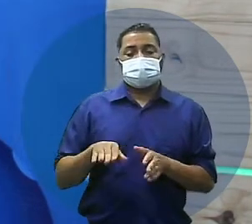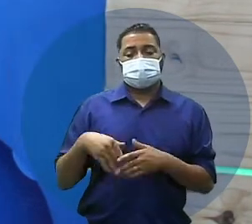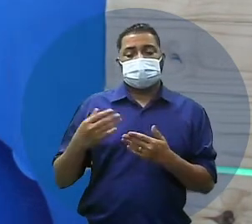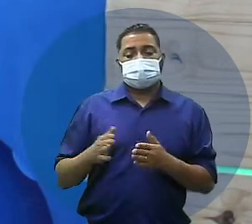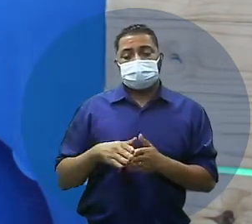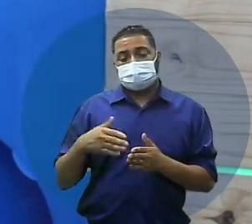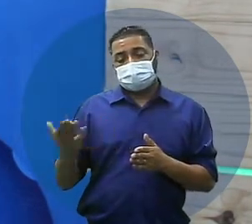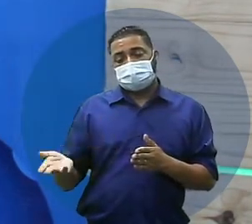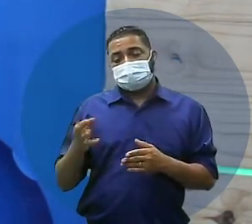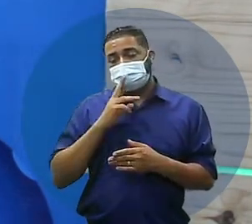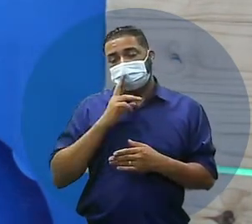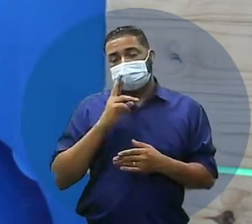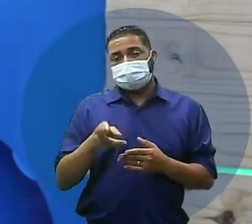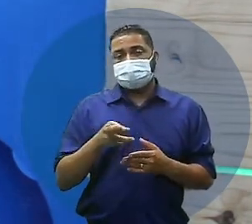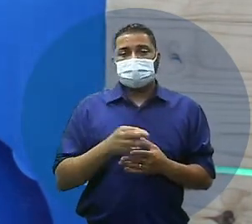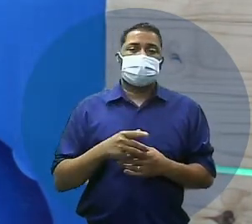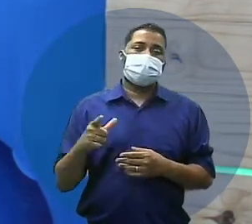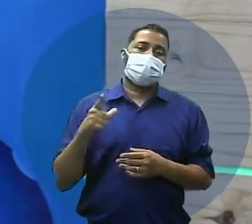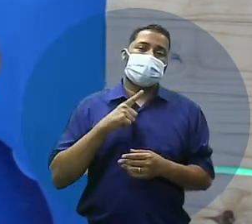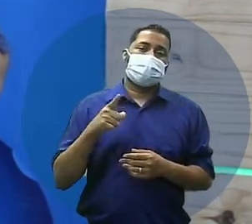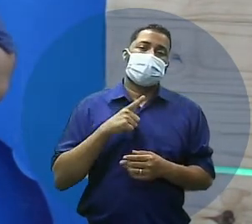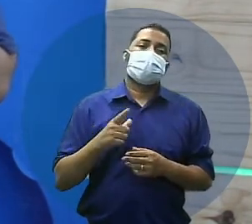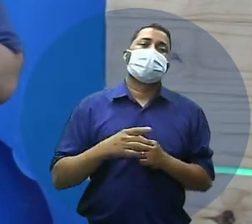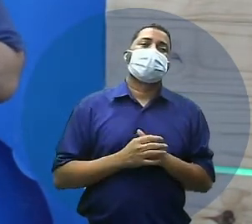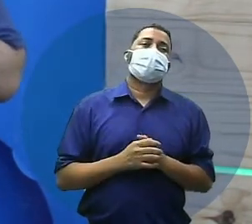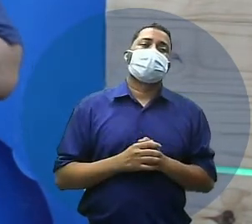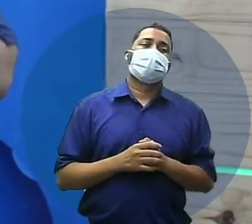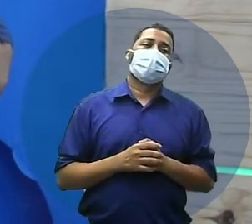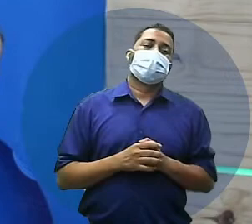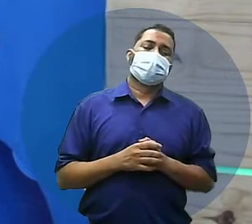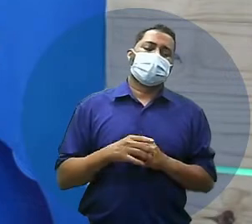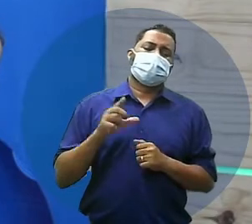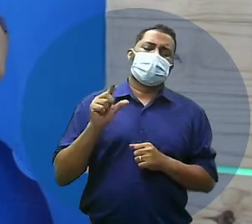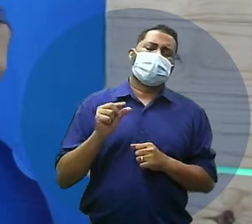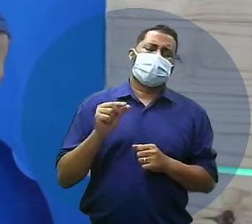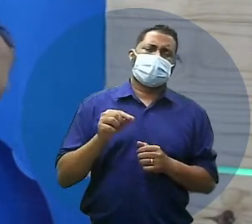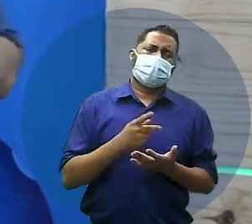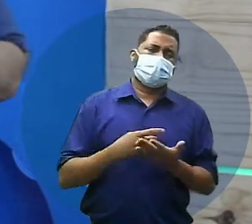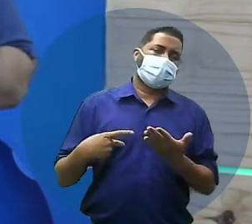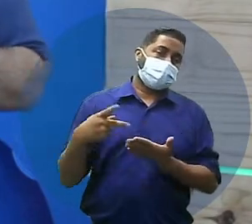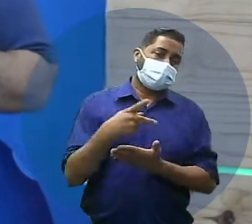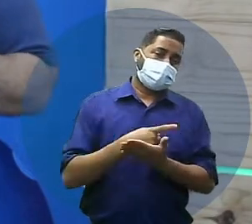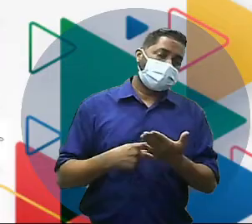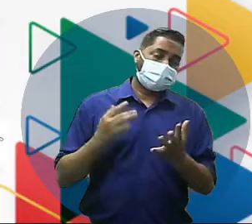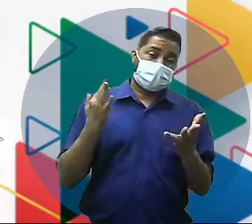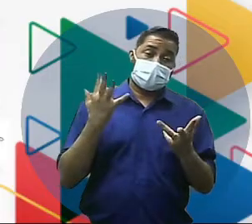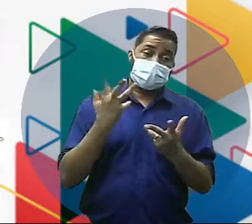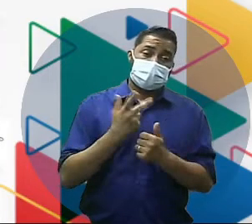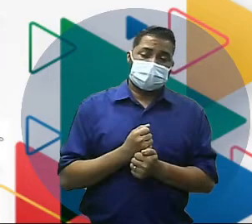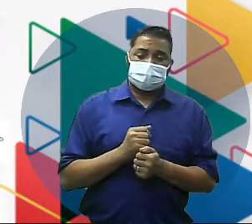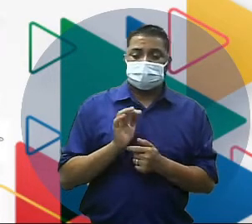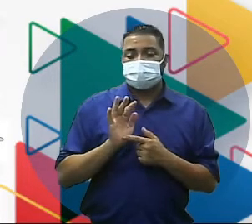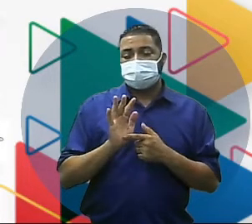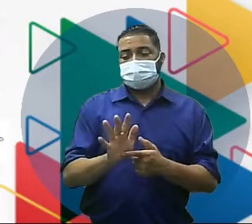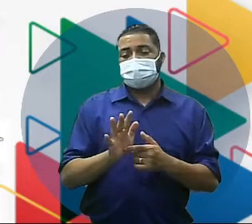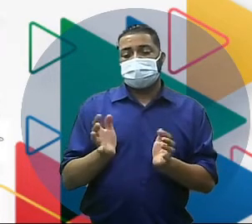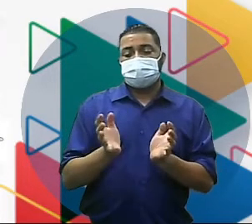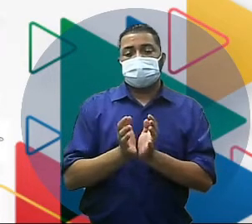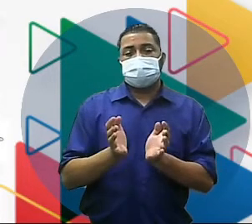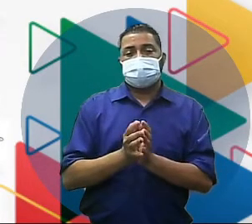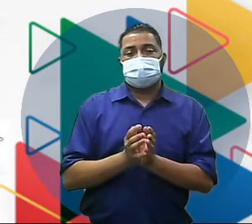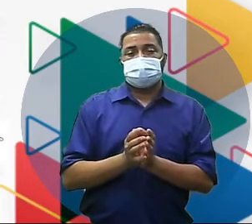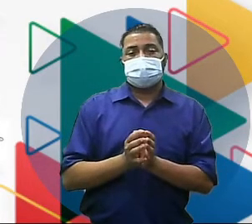lado da nossa resposta, nós temos um pequeno desenho, um maravilhoso desenho, que mostra os integrantes da banda Secos